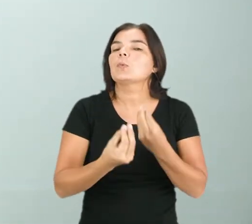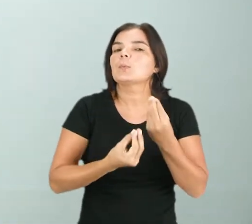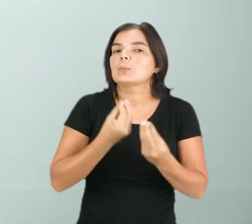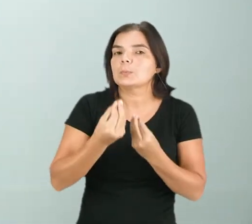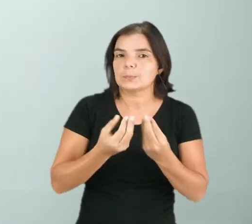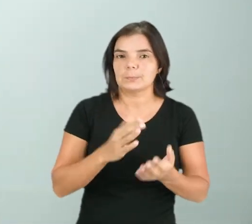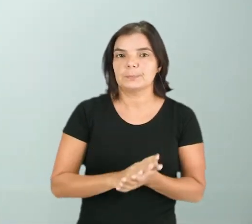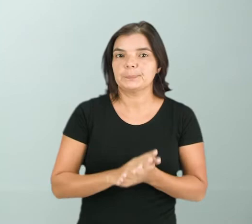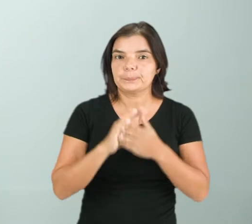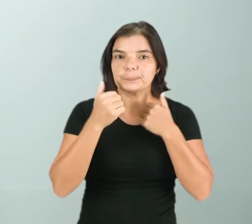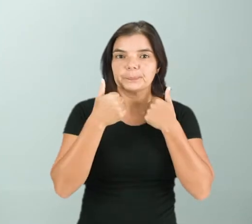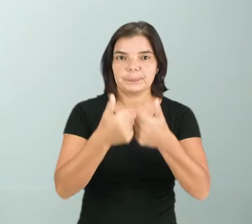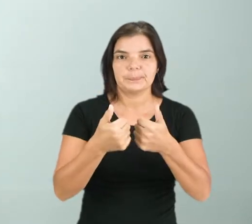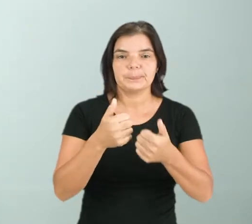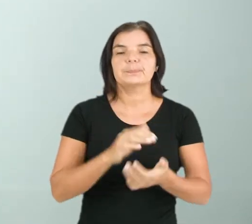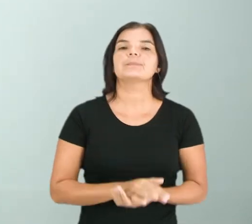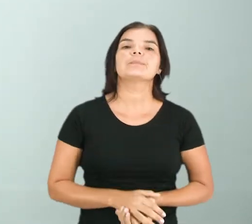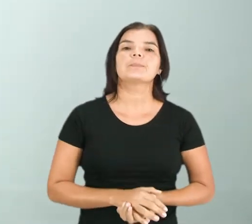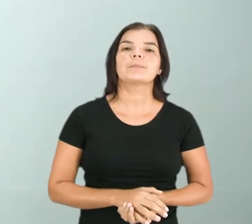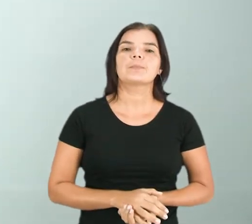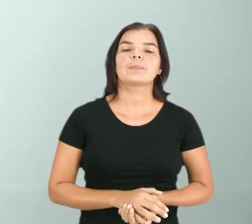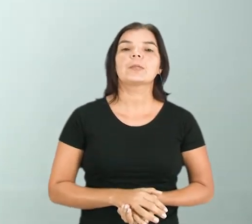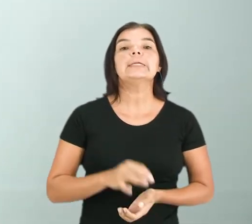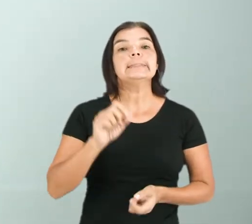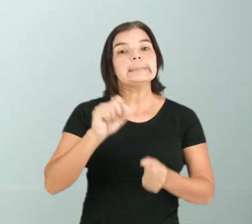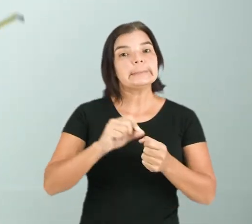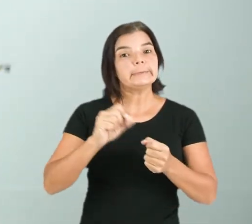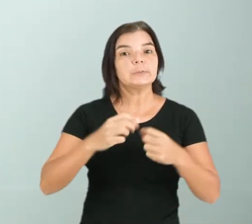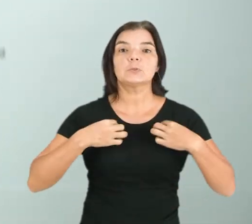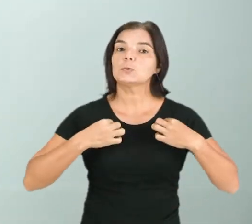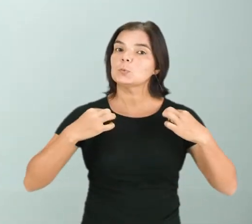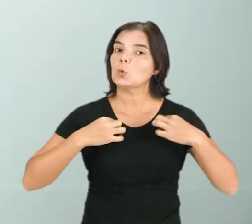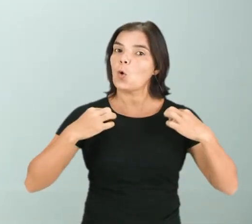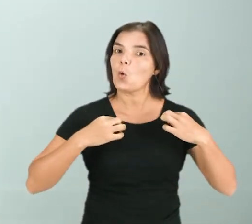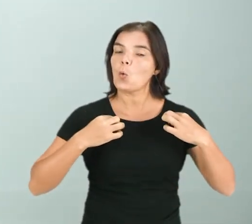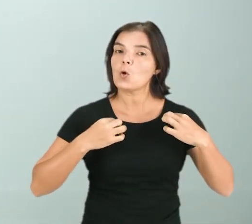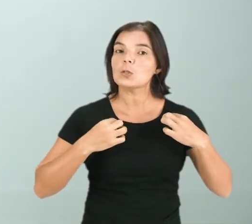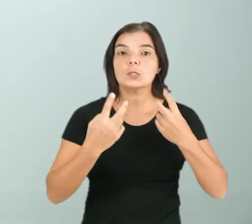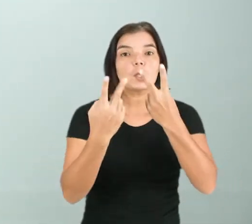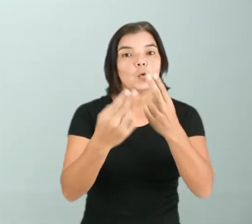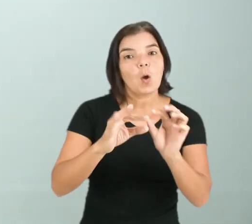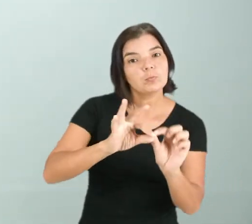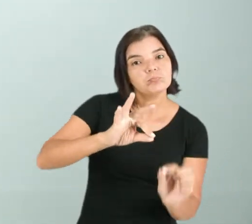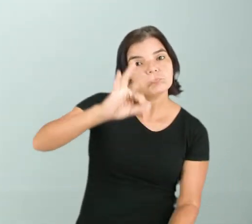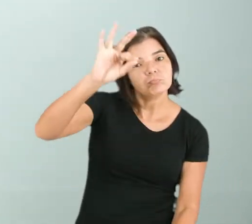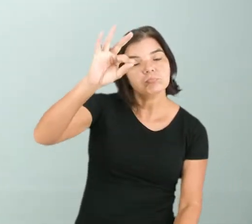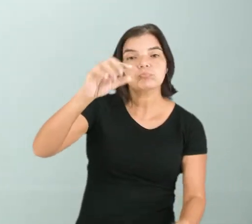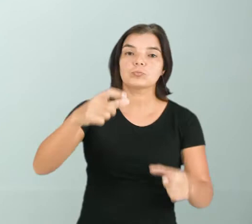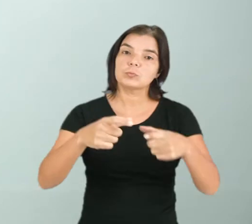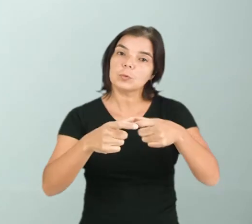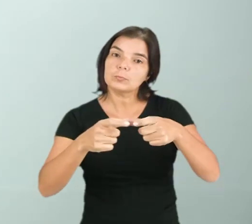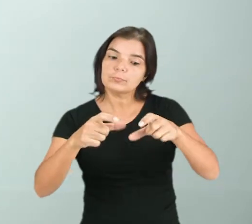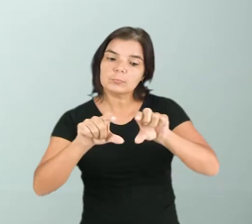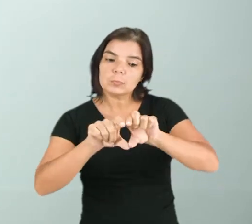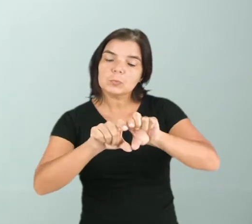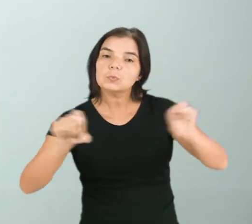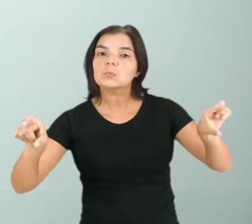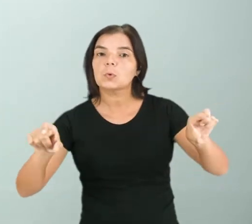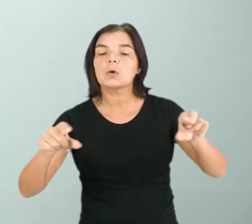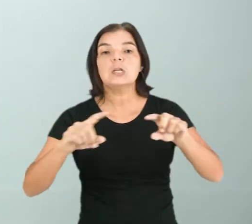proporções. Tudo bem? Você vai fazer uma roupa, ela tem que ser do seu tamanho, da sua largura. Na verdade, se você